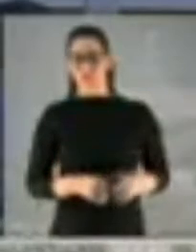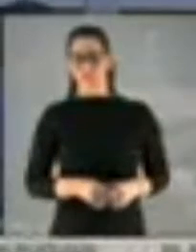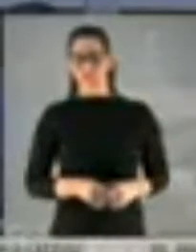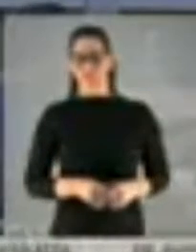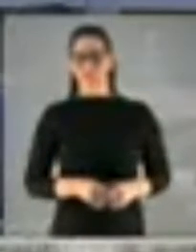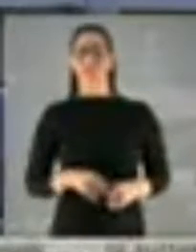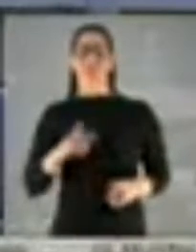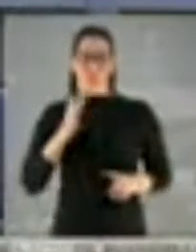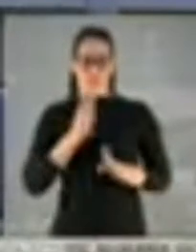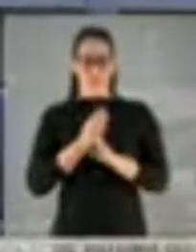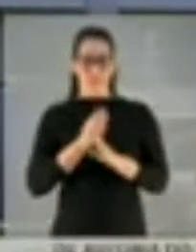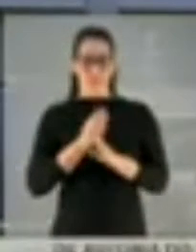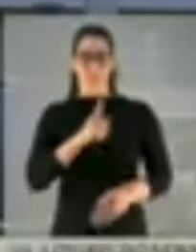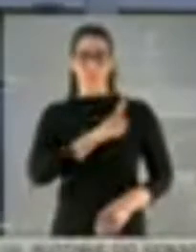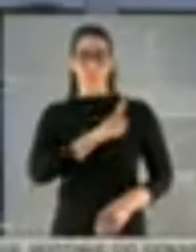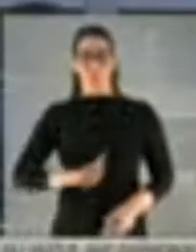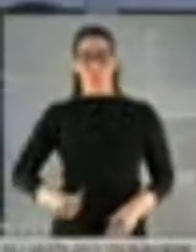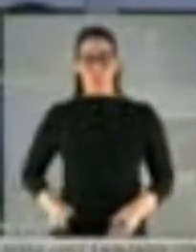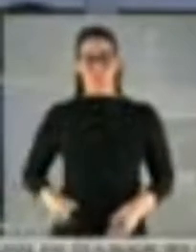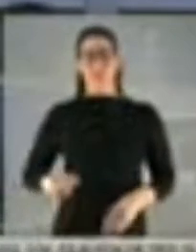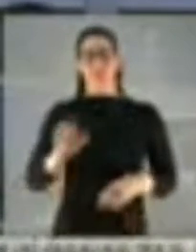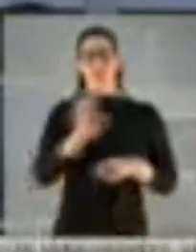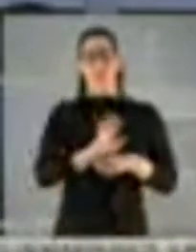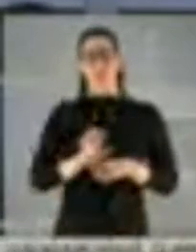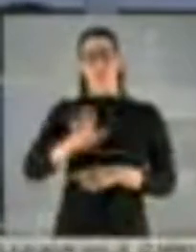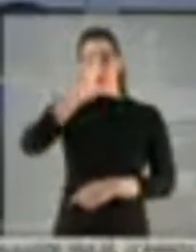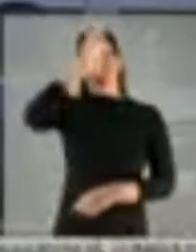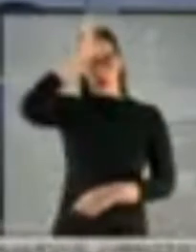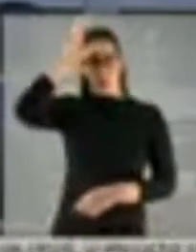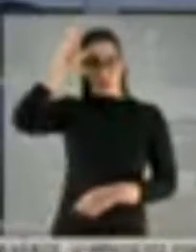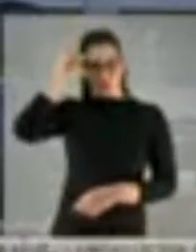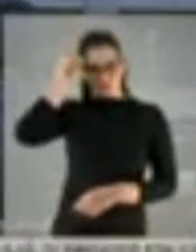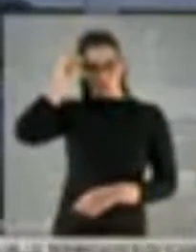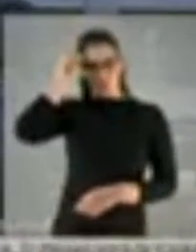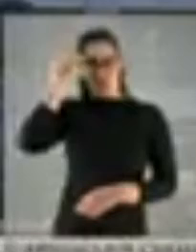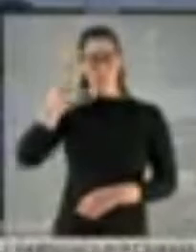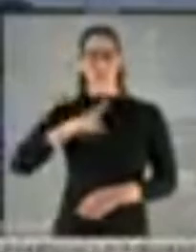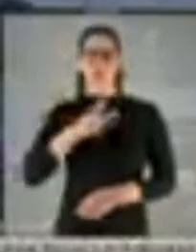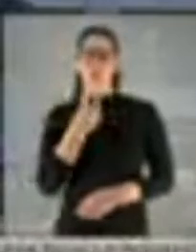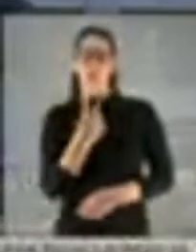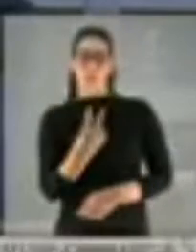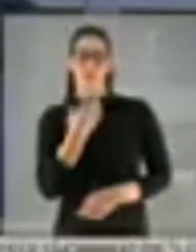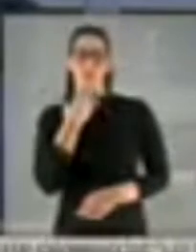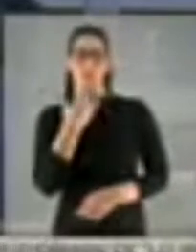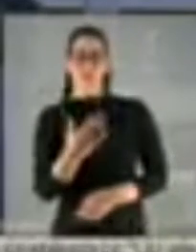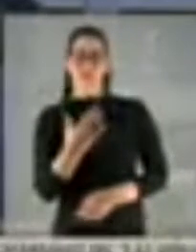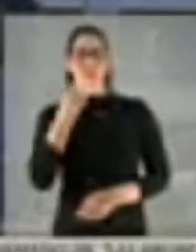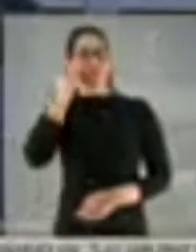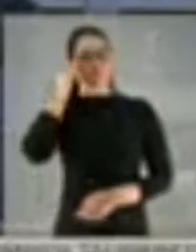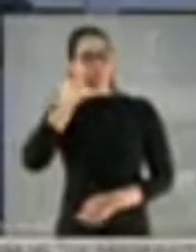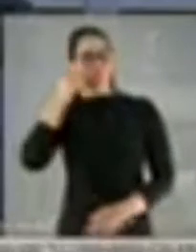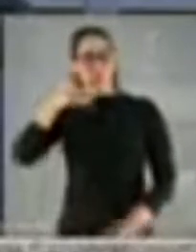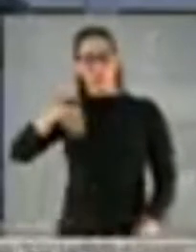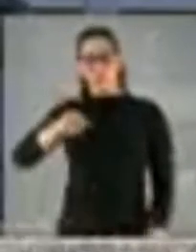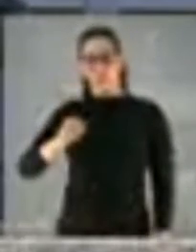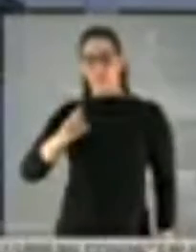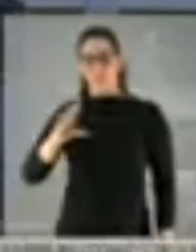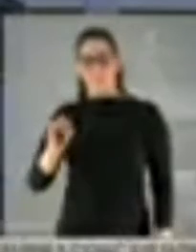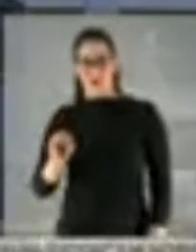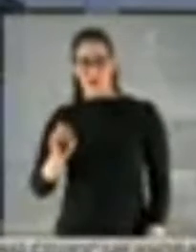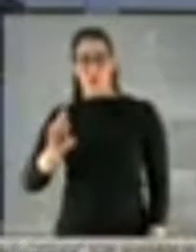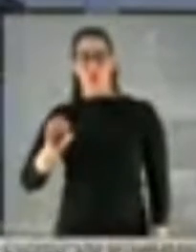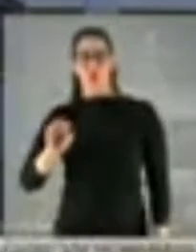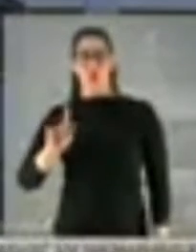aqui. Governador do Estado do Amazonas, Wilson Lima. Tem 2 requerimentos, senador Marco Rogério, senador